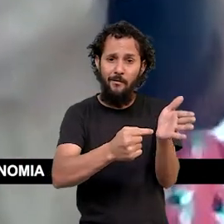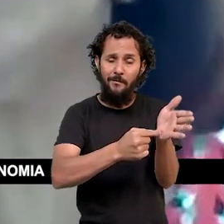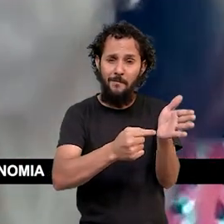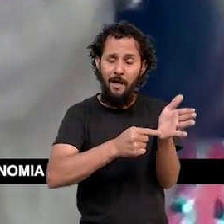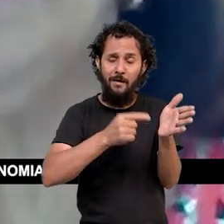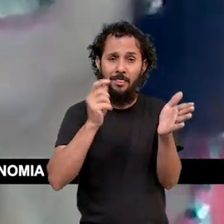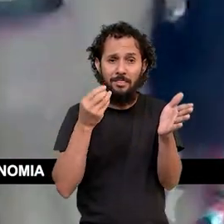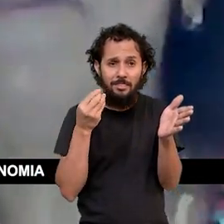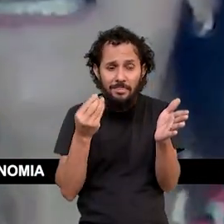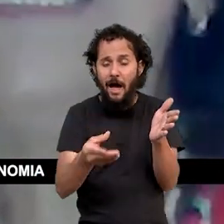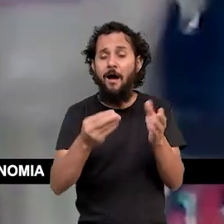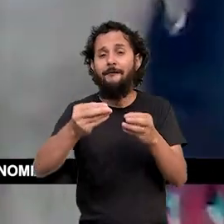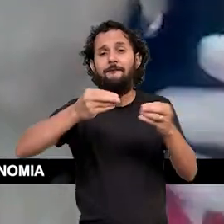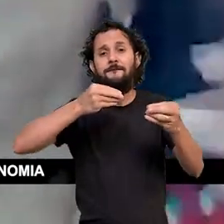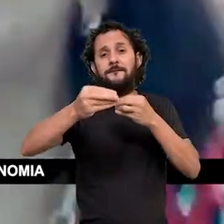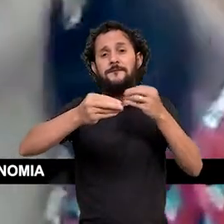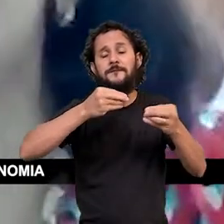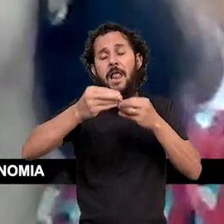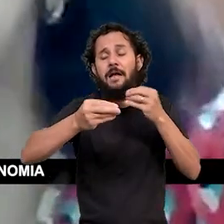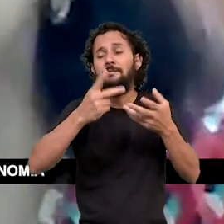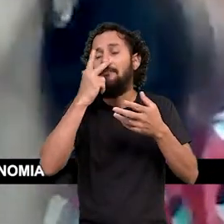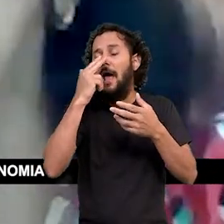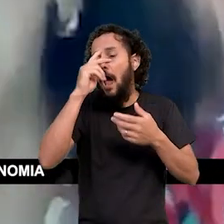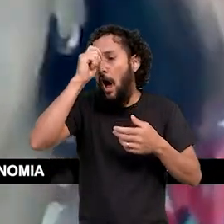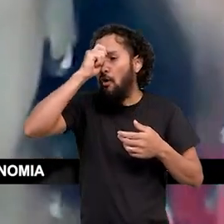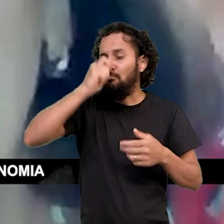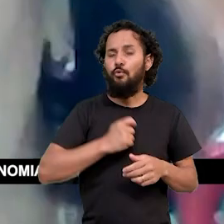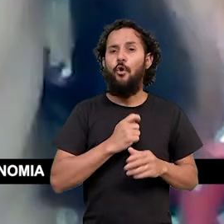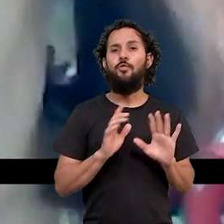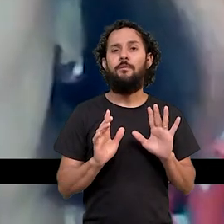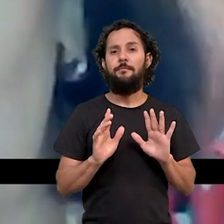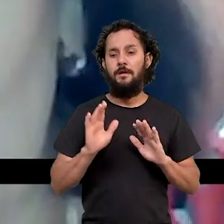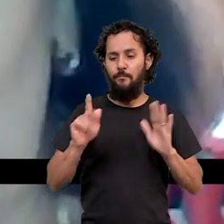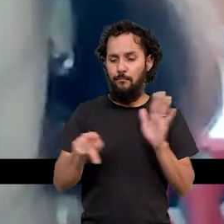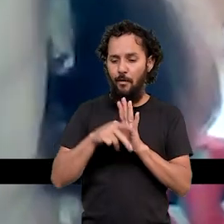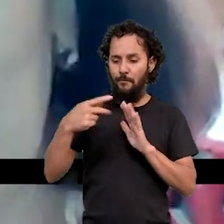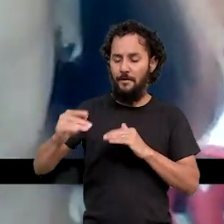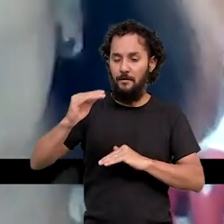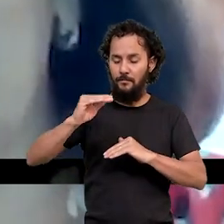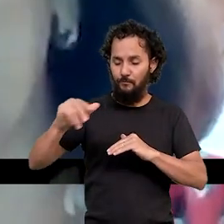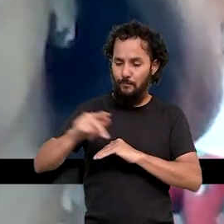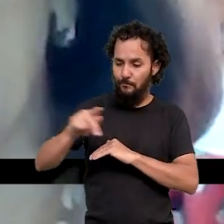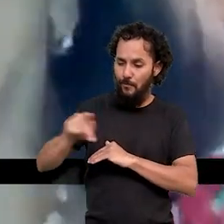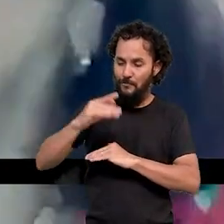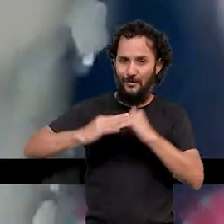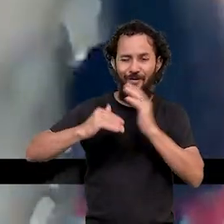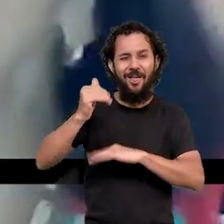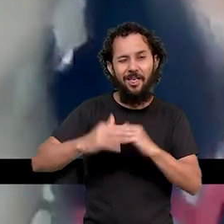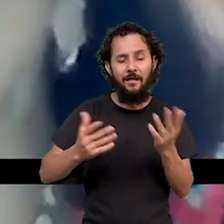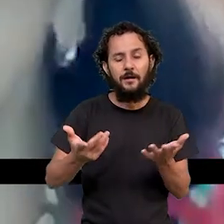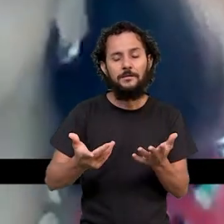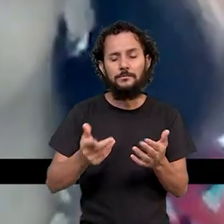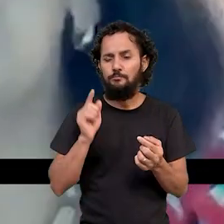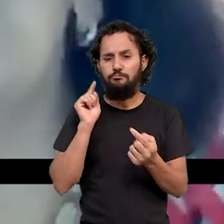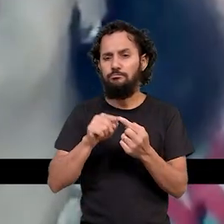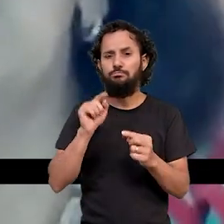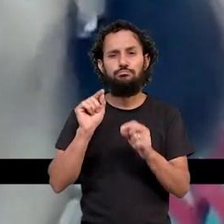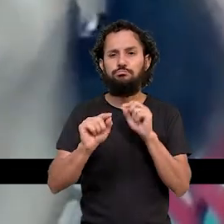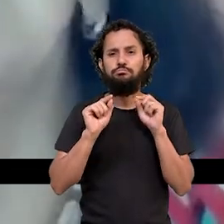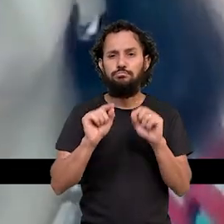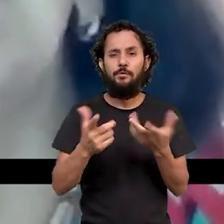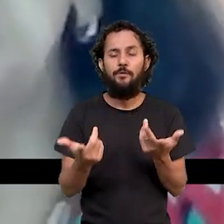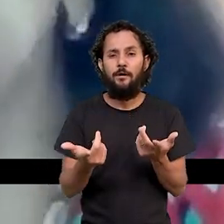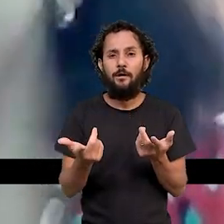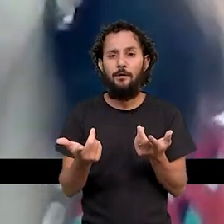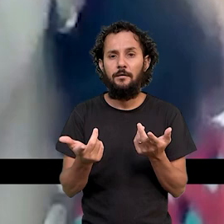que flexibilizava e que dava uma certa autonomia para os professores, no sentido